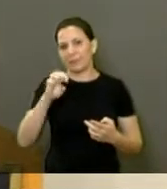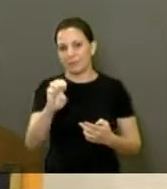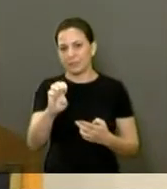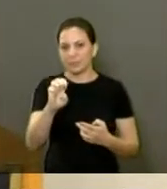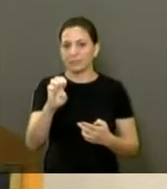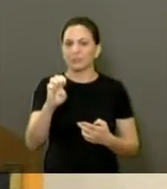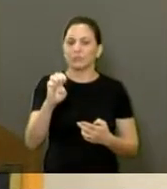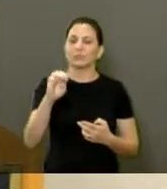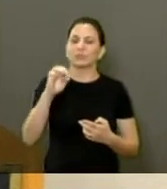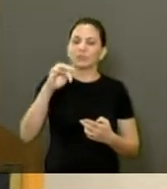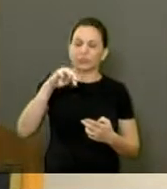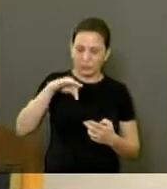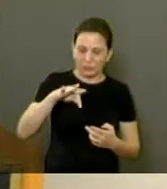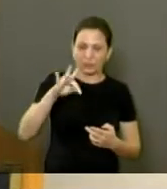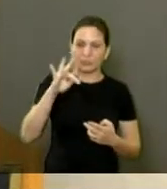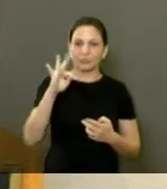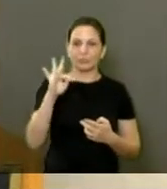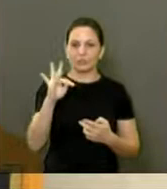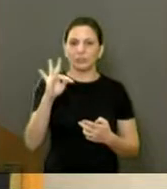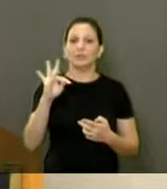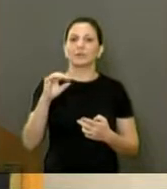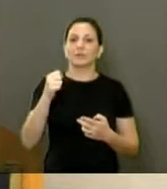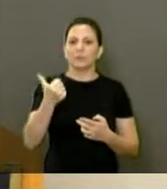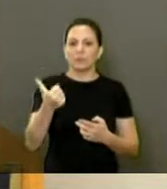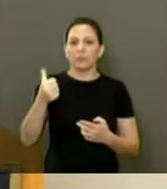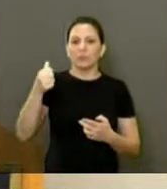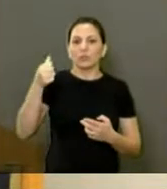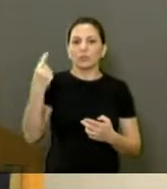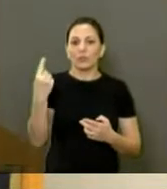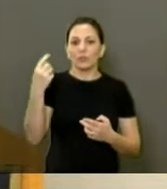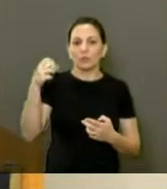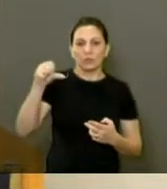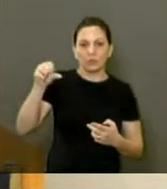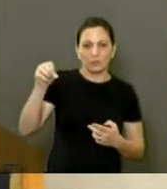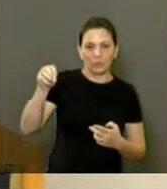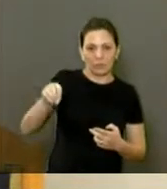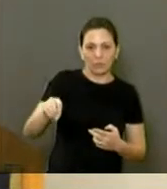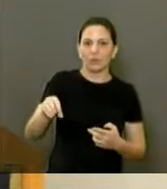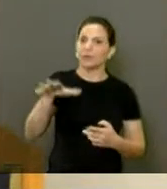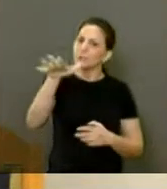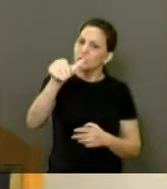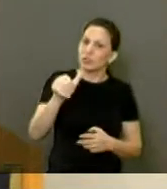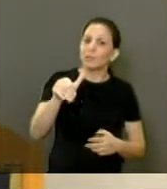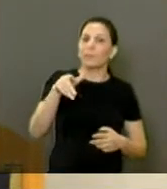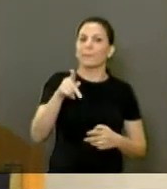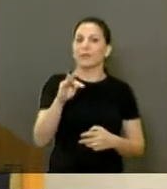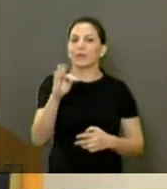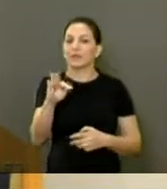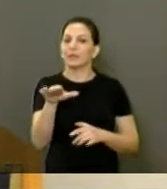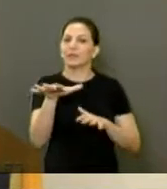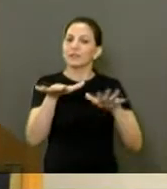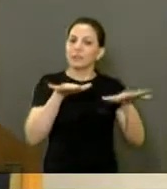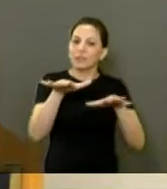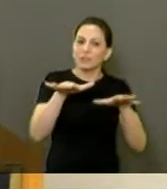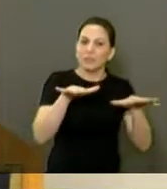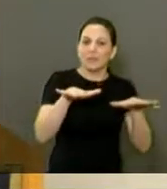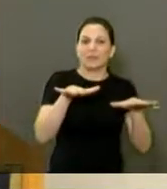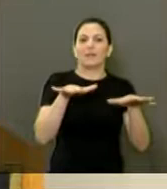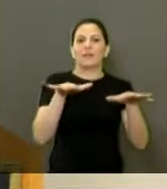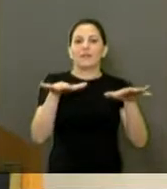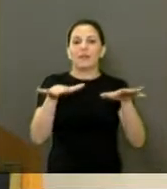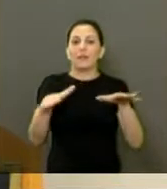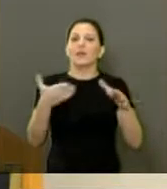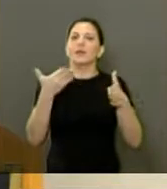história, em 1999, o próprio PT chamou todos os brasileiros para irem à rua para fazer fora